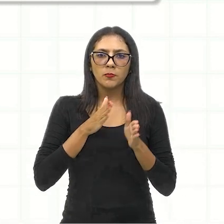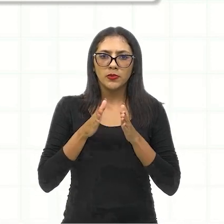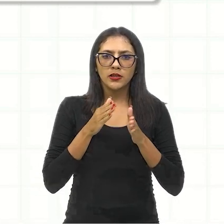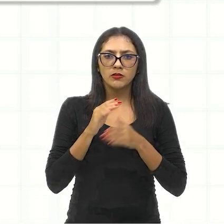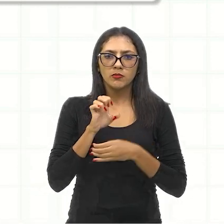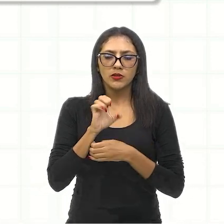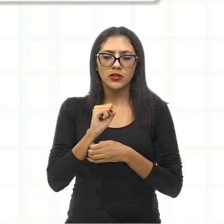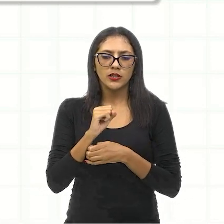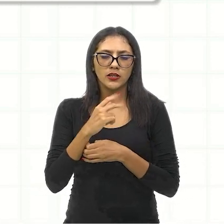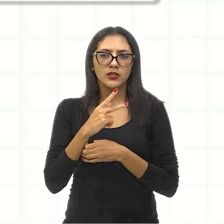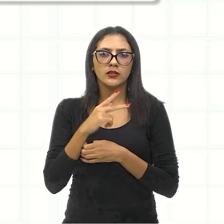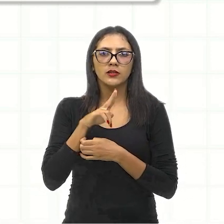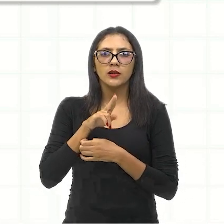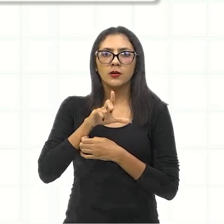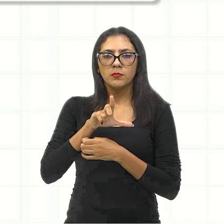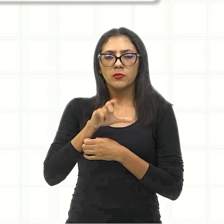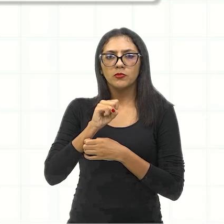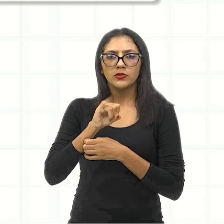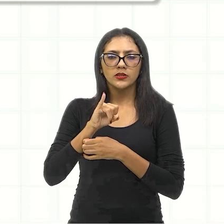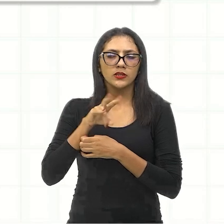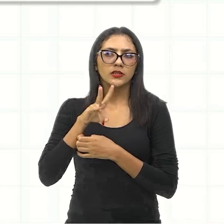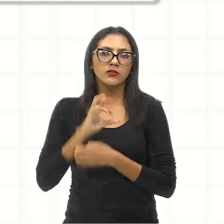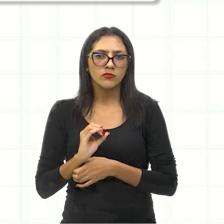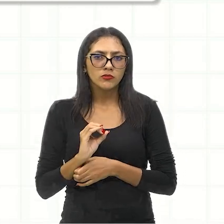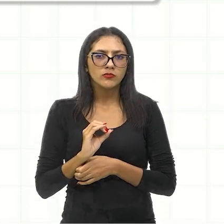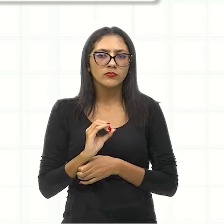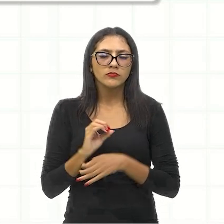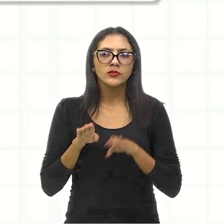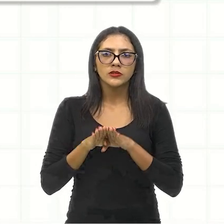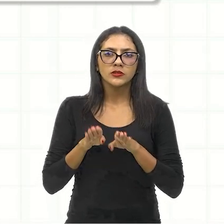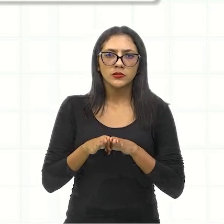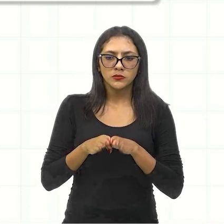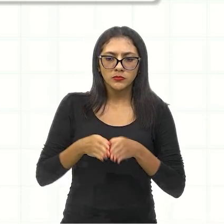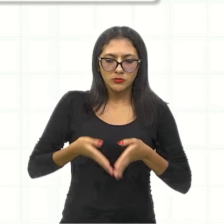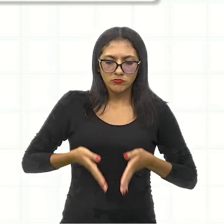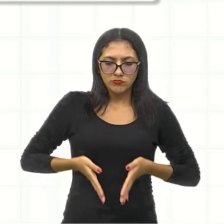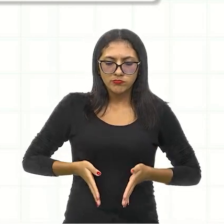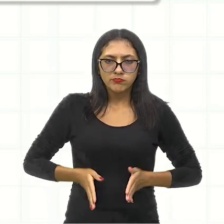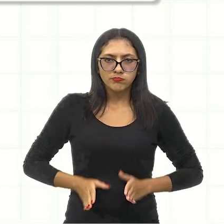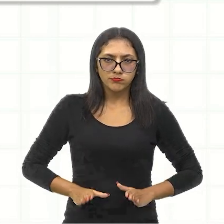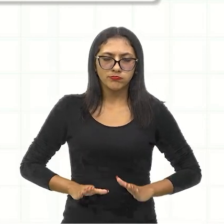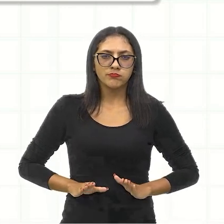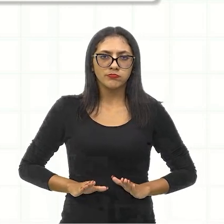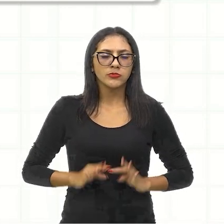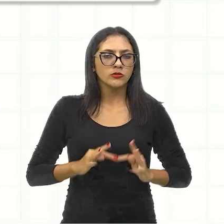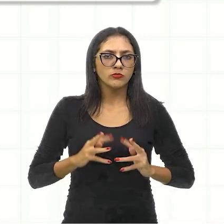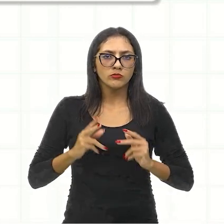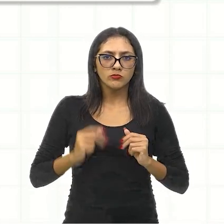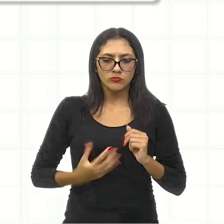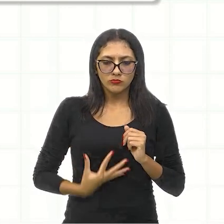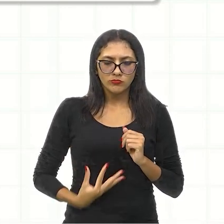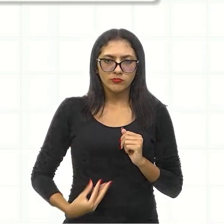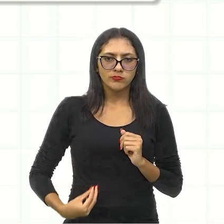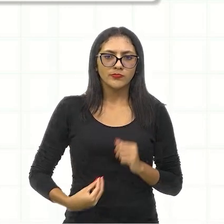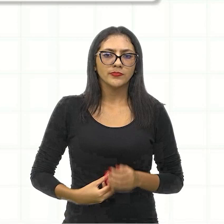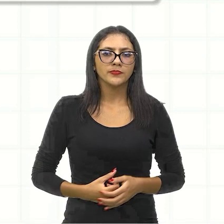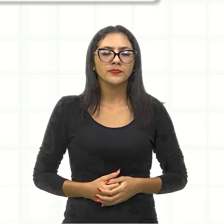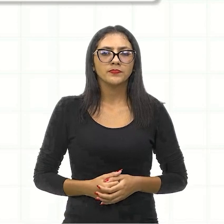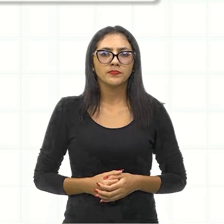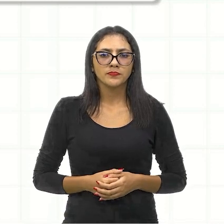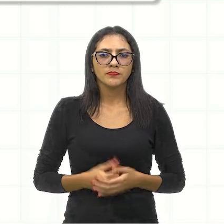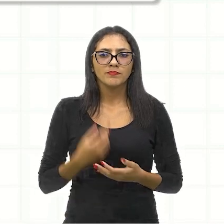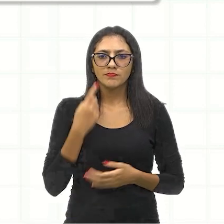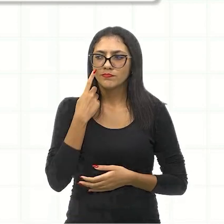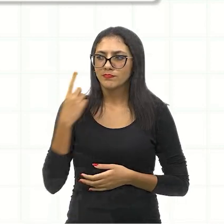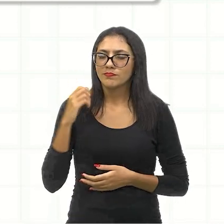aqui, e por fim a expulsão da placenta, né, que sai aí após o bebê. Então, a gente está visualizando